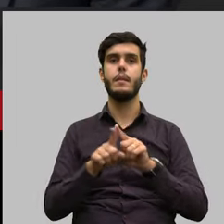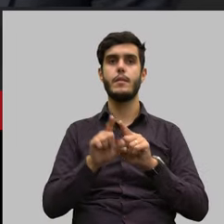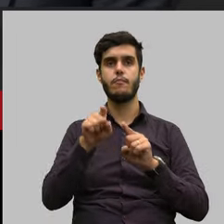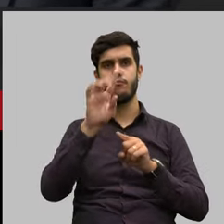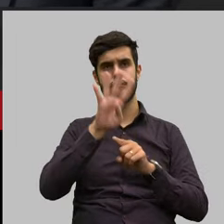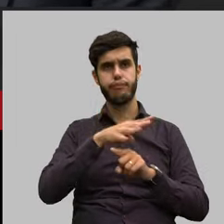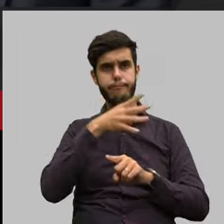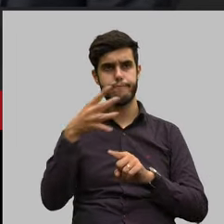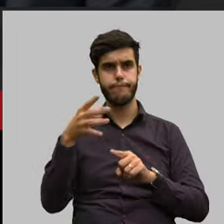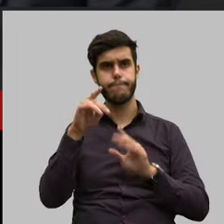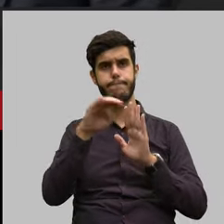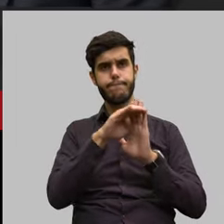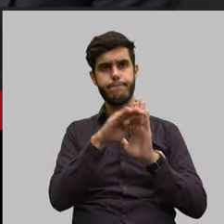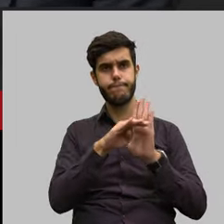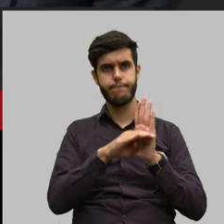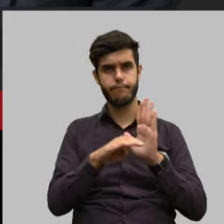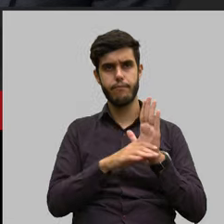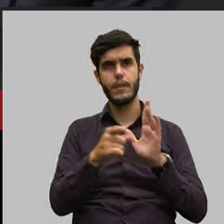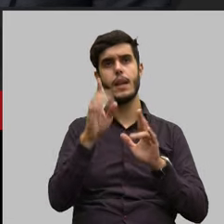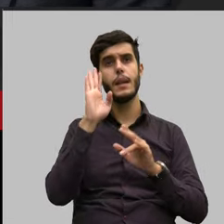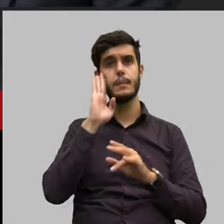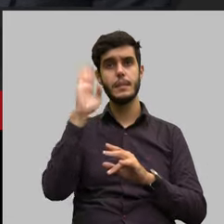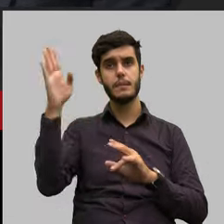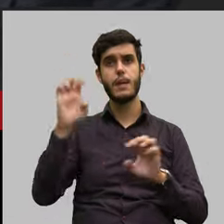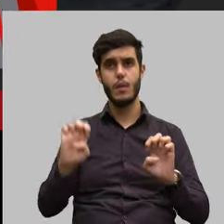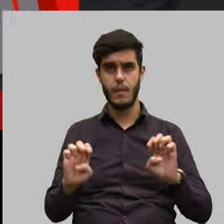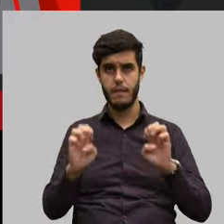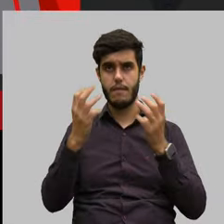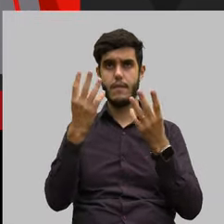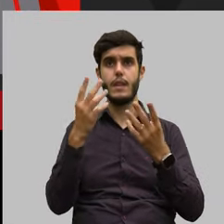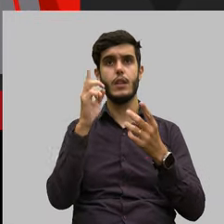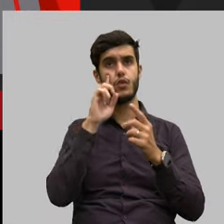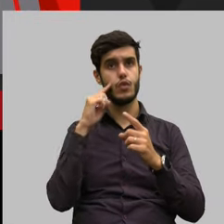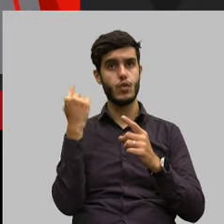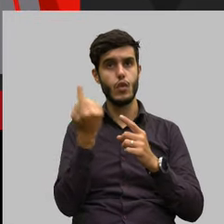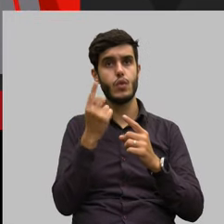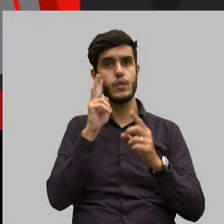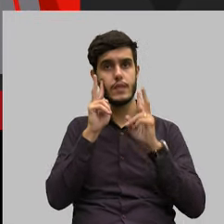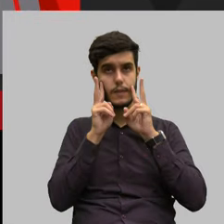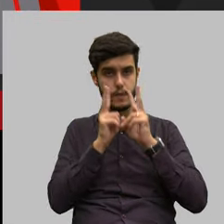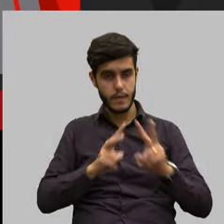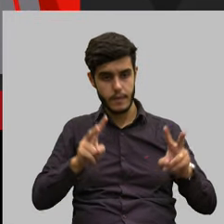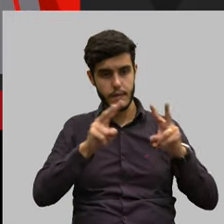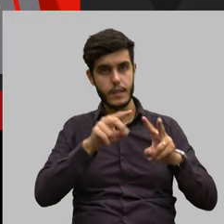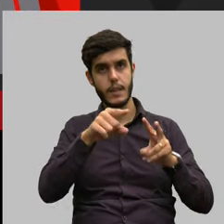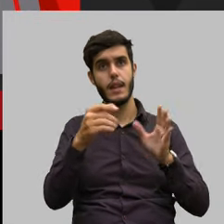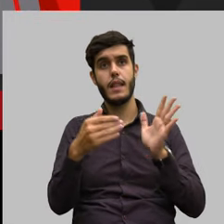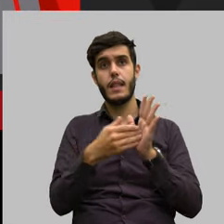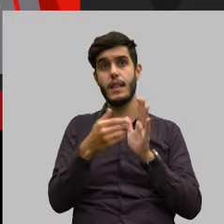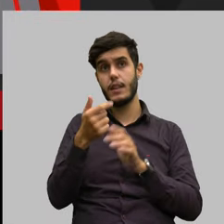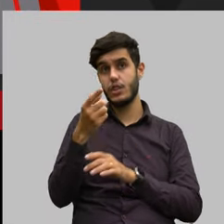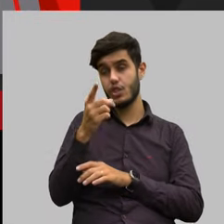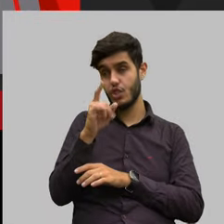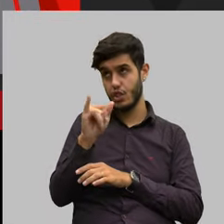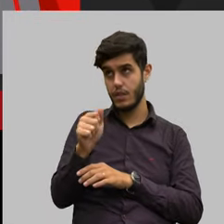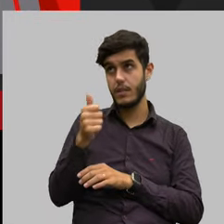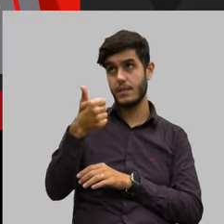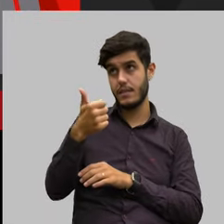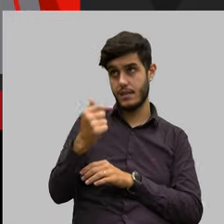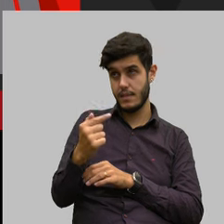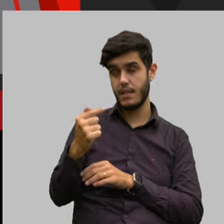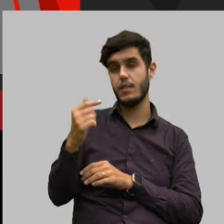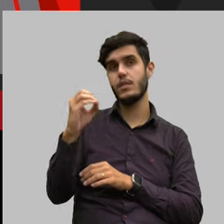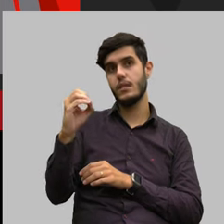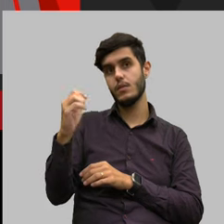do curto prazo com os principais eventos que estamos eh observando até o dia 17/07 que é a